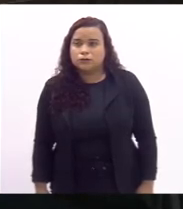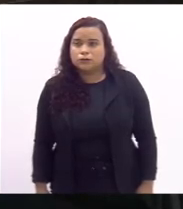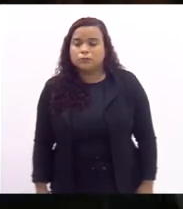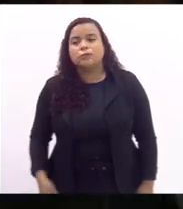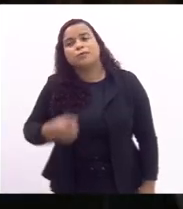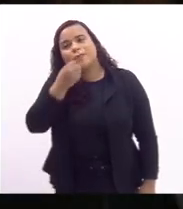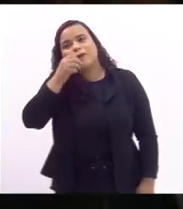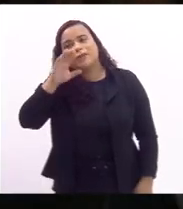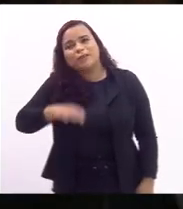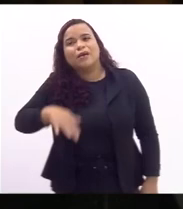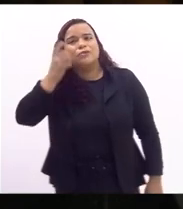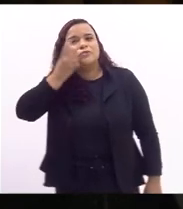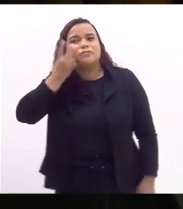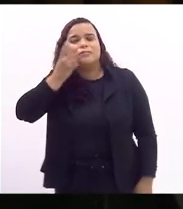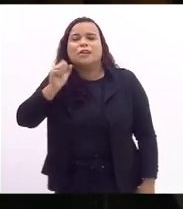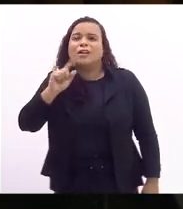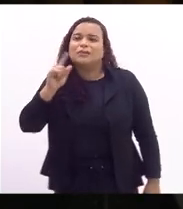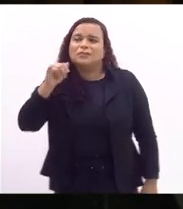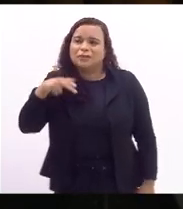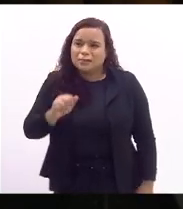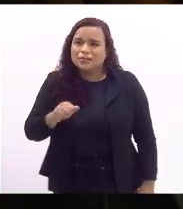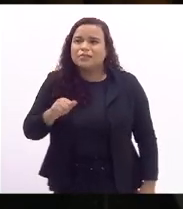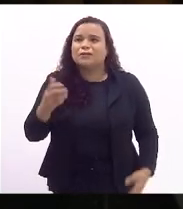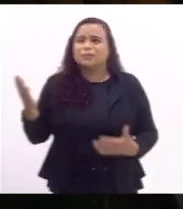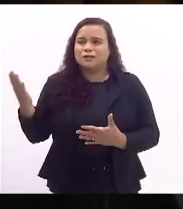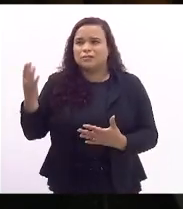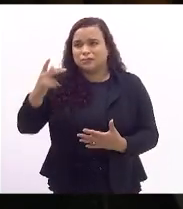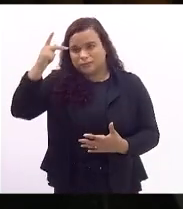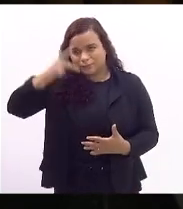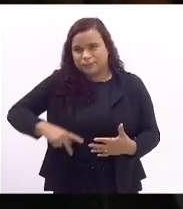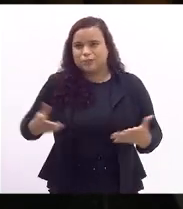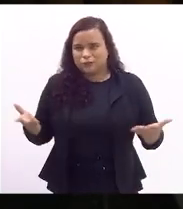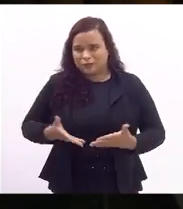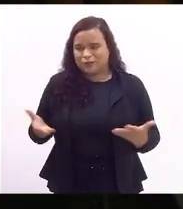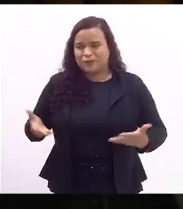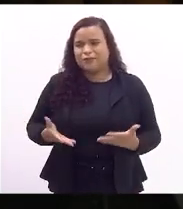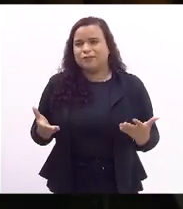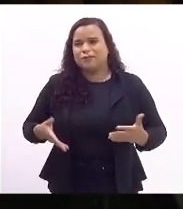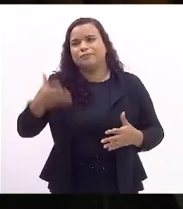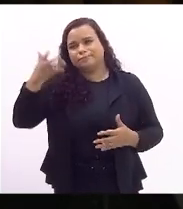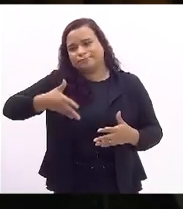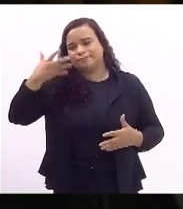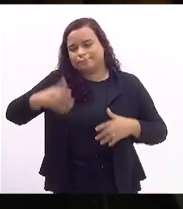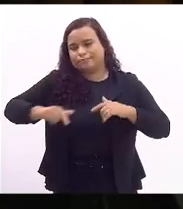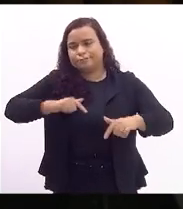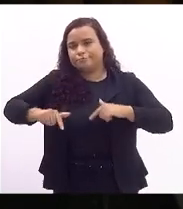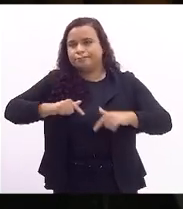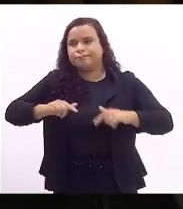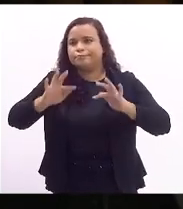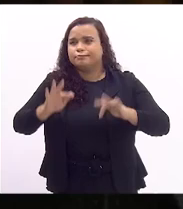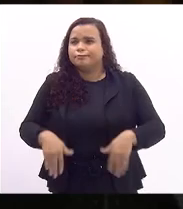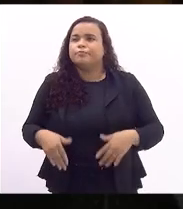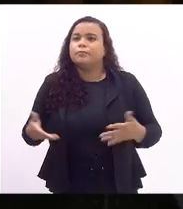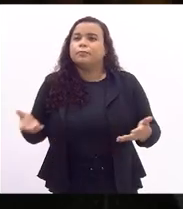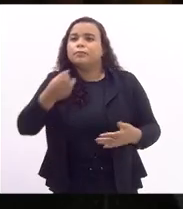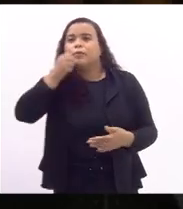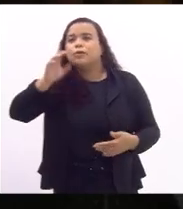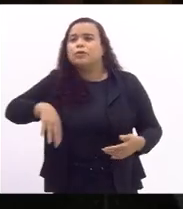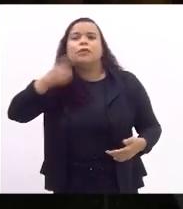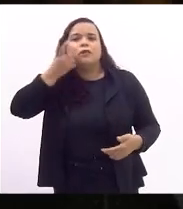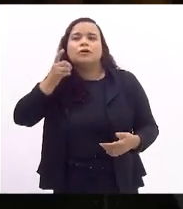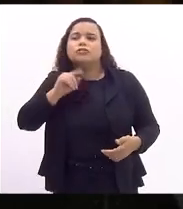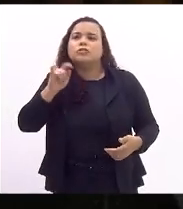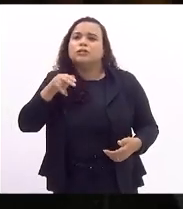boa tarde Deputado Adriana Baltazar que está presidindo o expediente final Boa tarde Deputado Dionísio